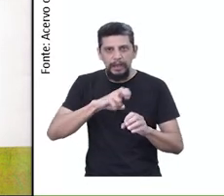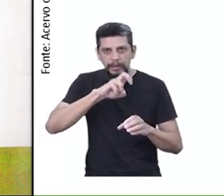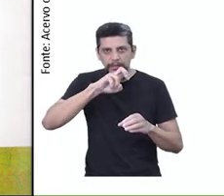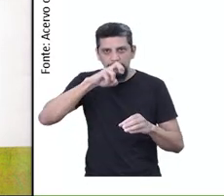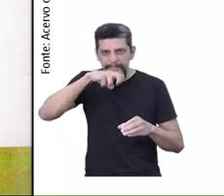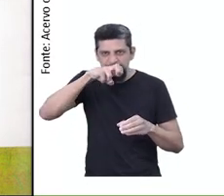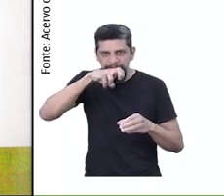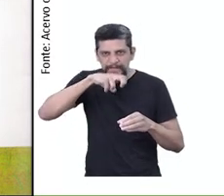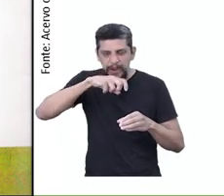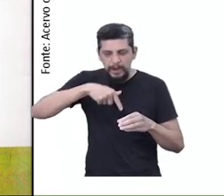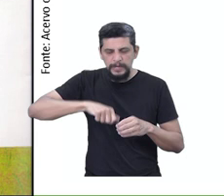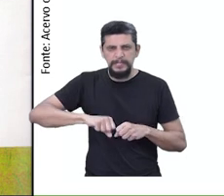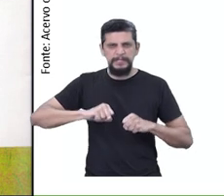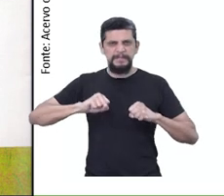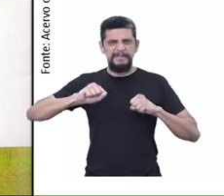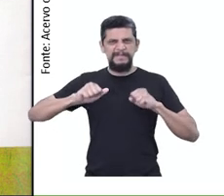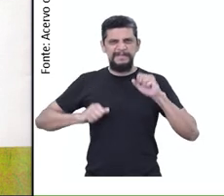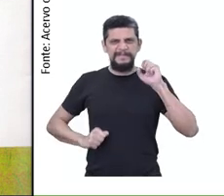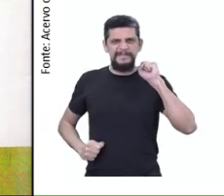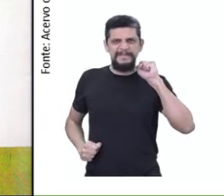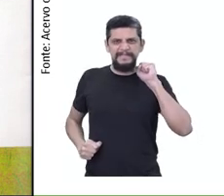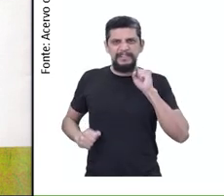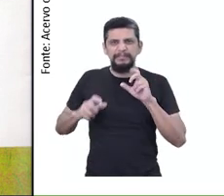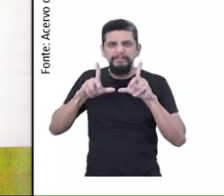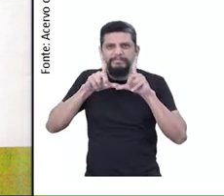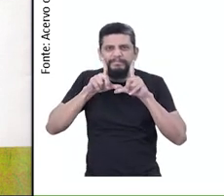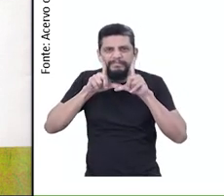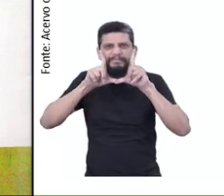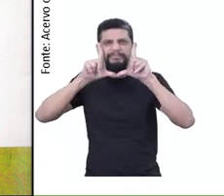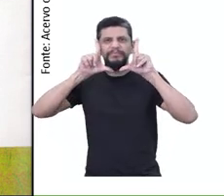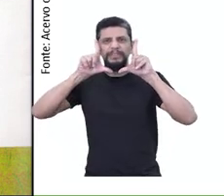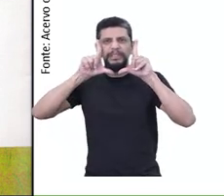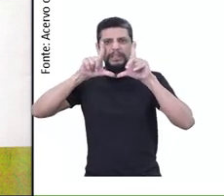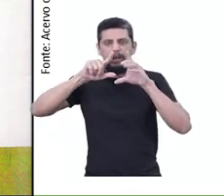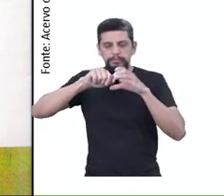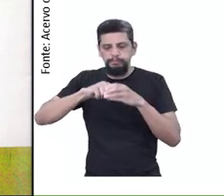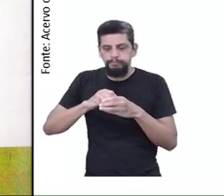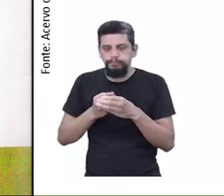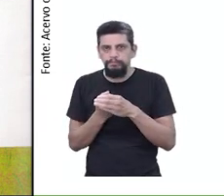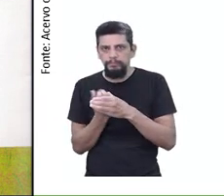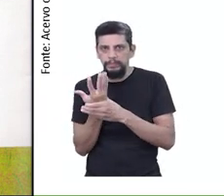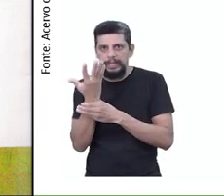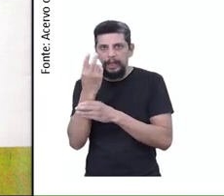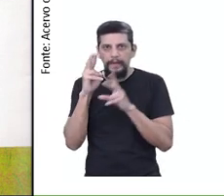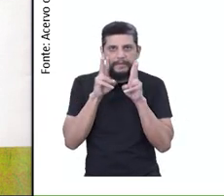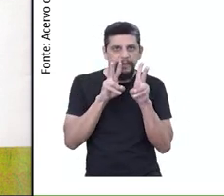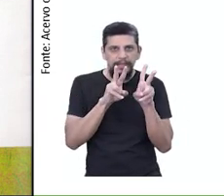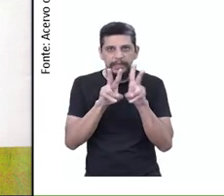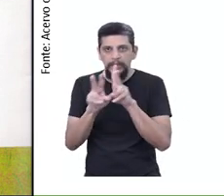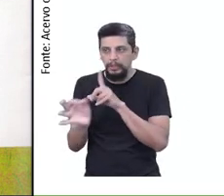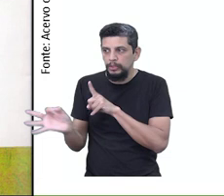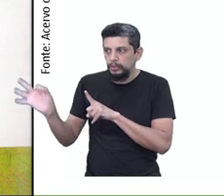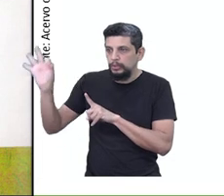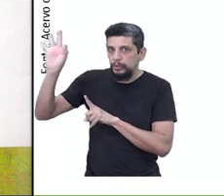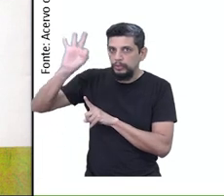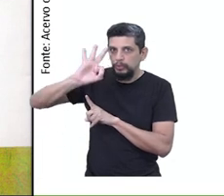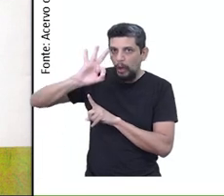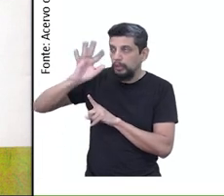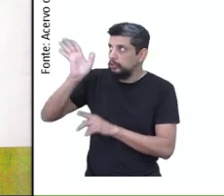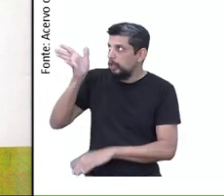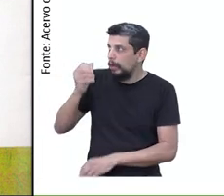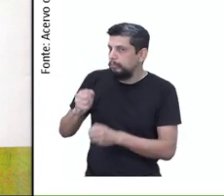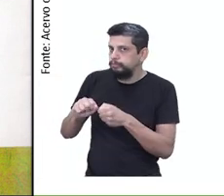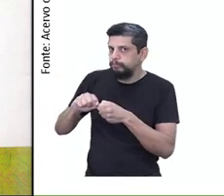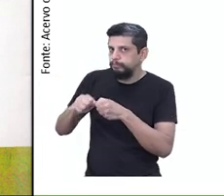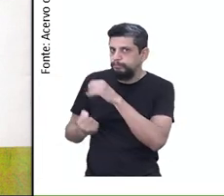topeira espichou a cabeça para fora da terra, Para ver se o sol já tinha